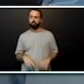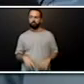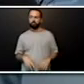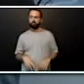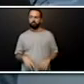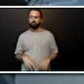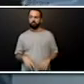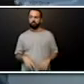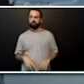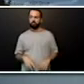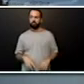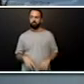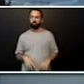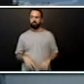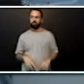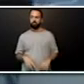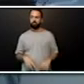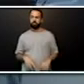Fica essa dica.